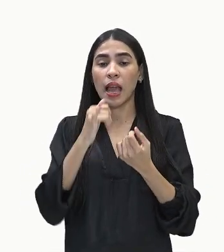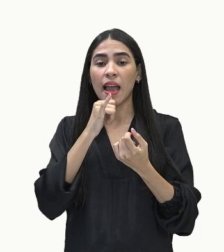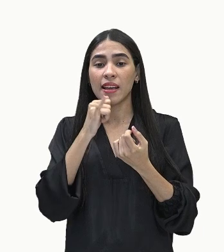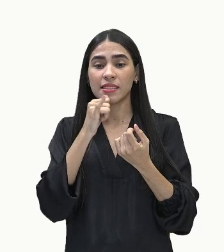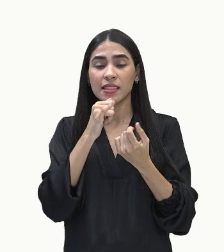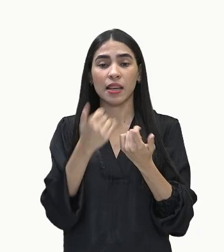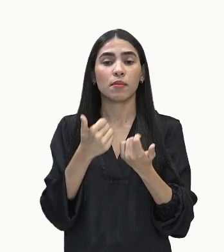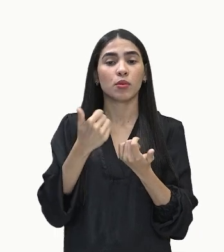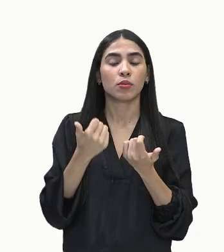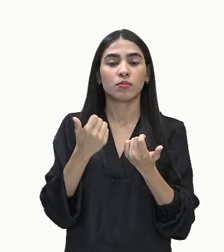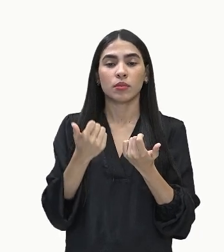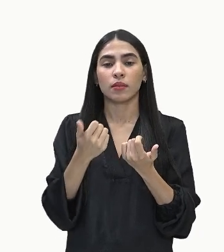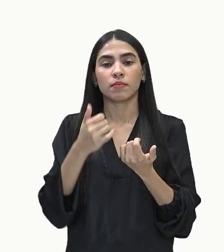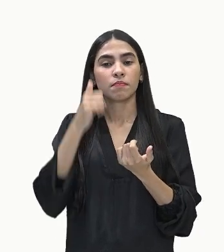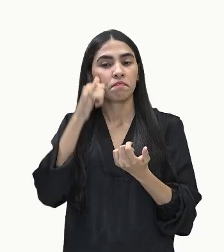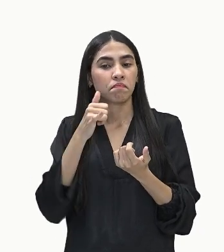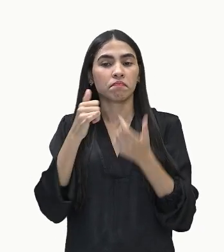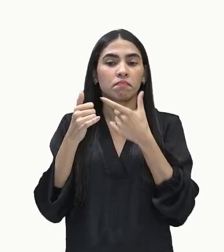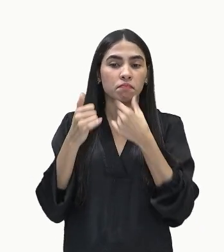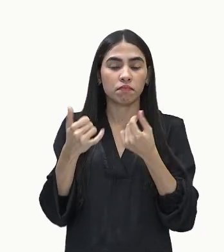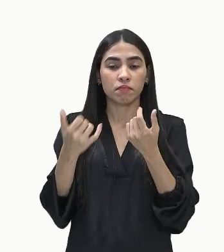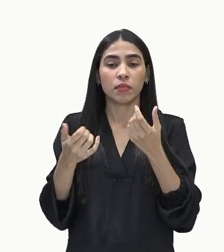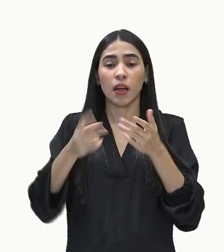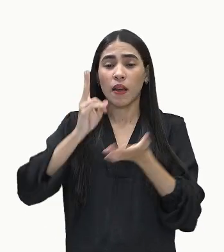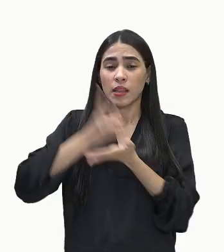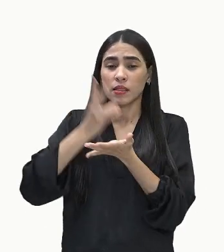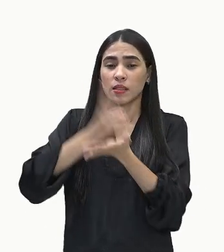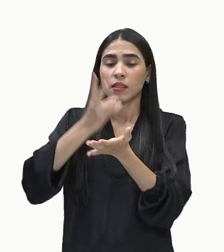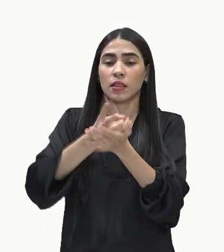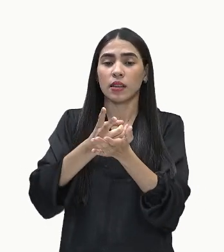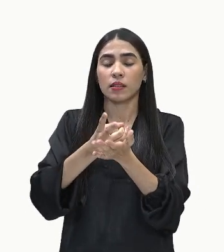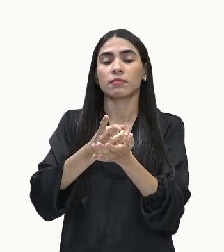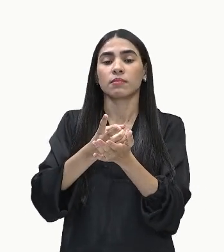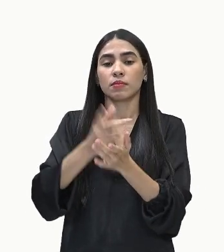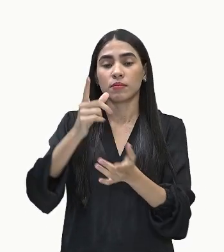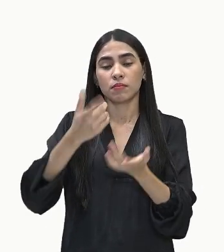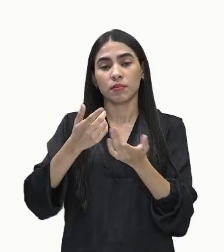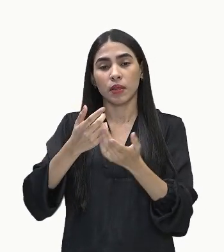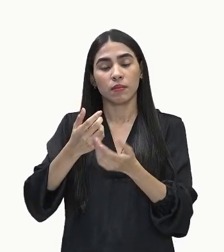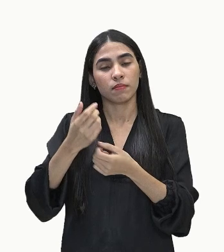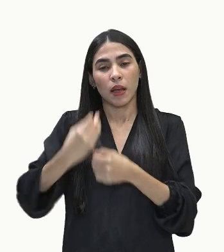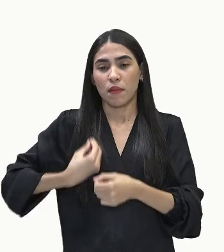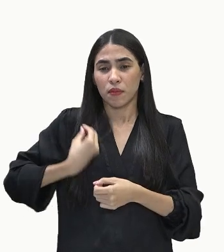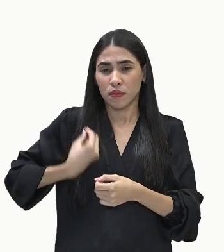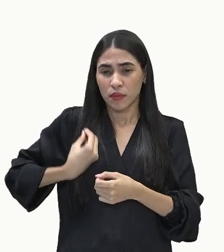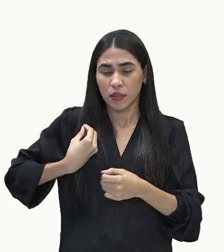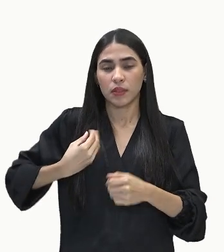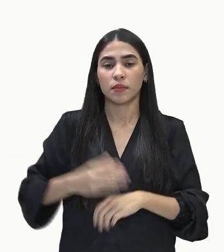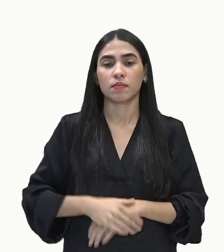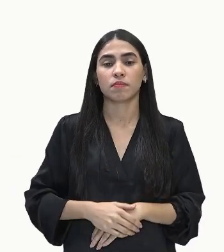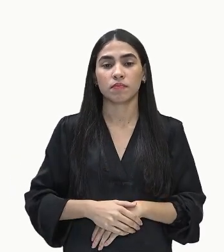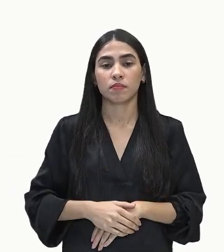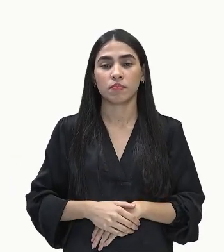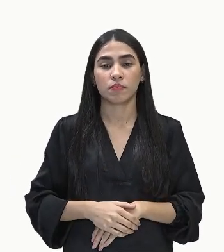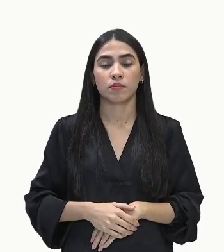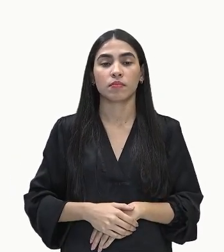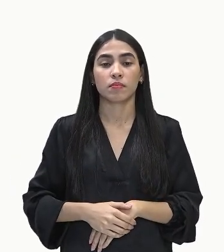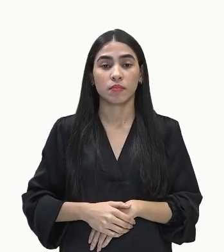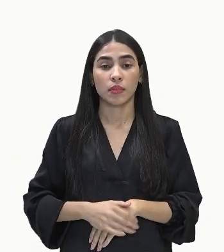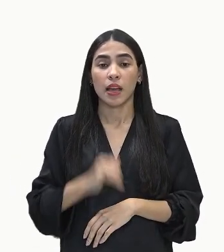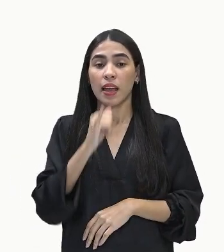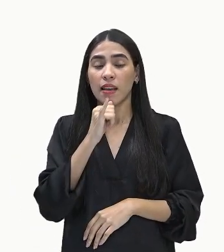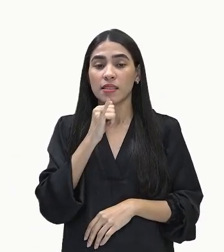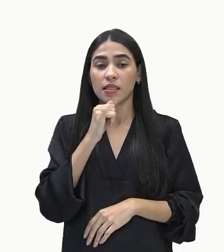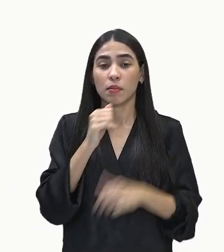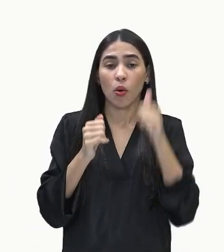vida inteira. Então, eles têm quando escolhem seus parceiros na fase da maturidade sexual, aquele